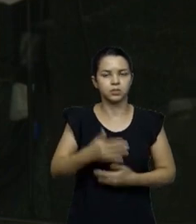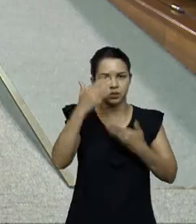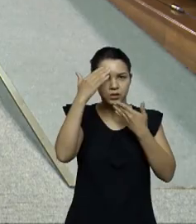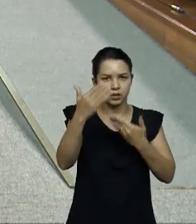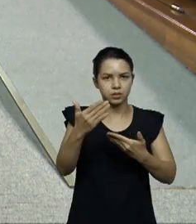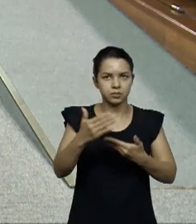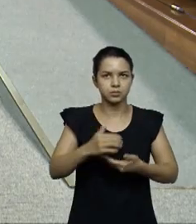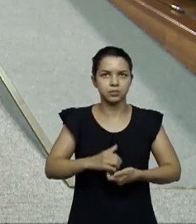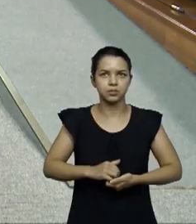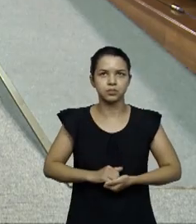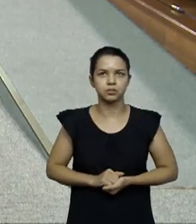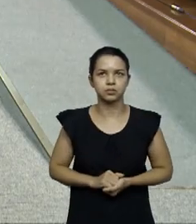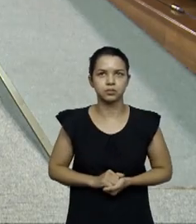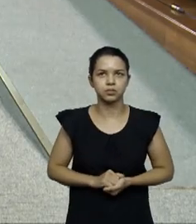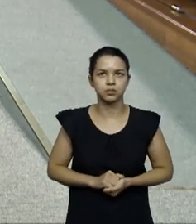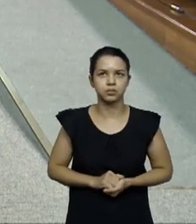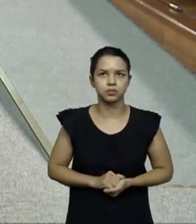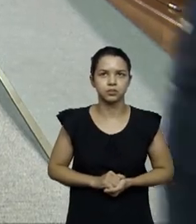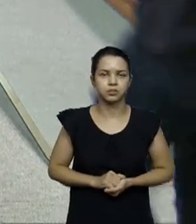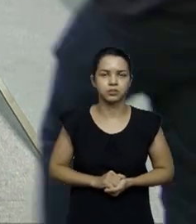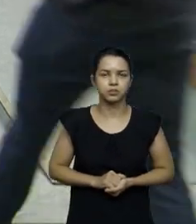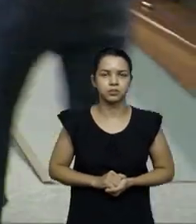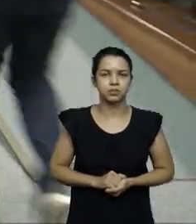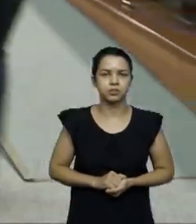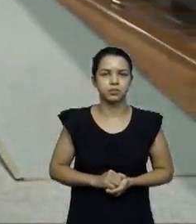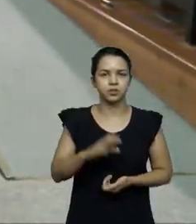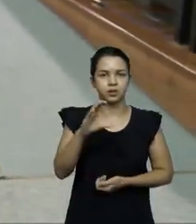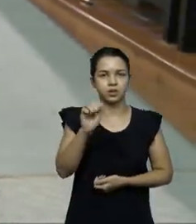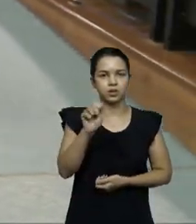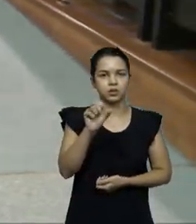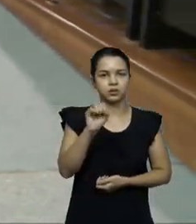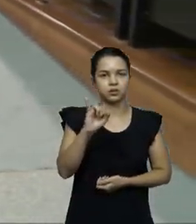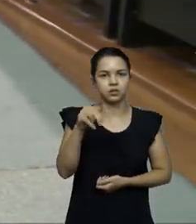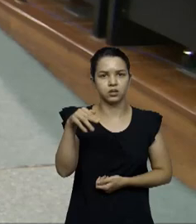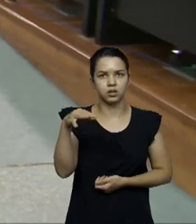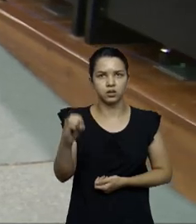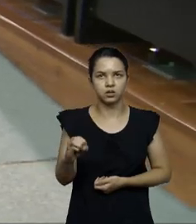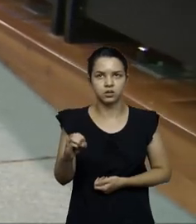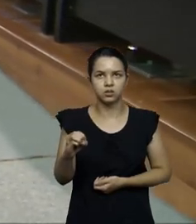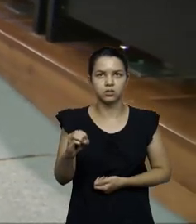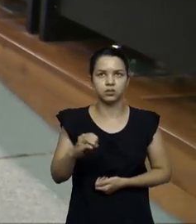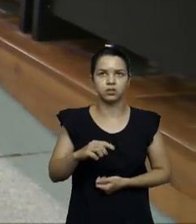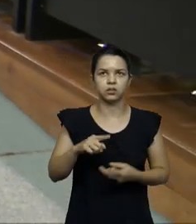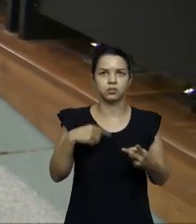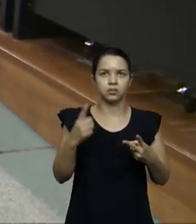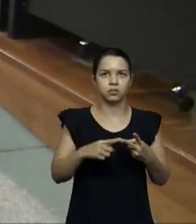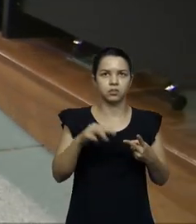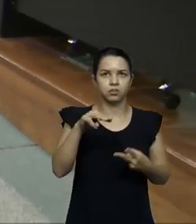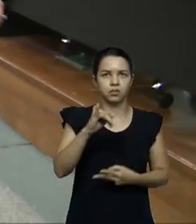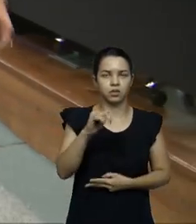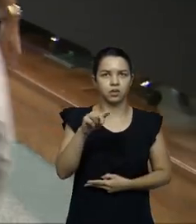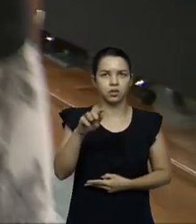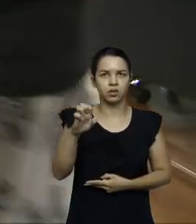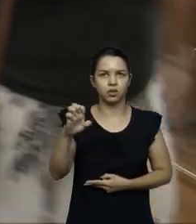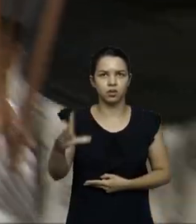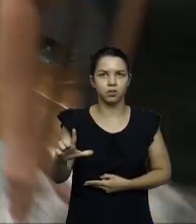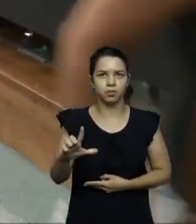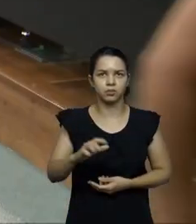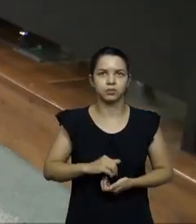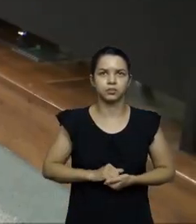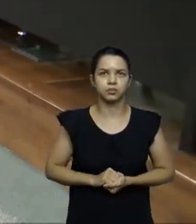Obrigada professora Em que ano depois o Miguel de máquina é